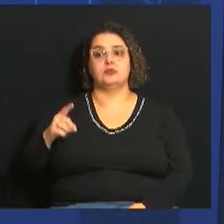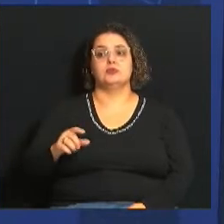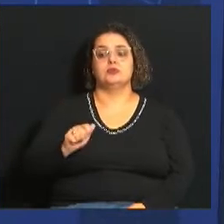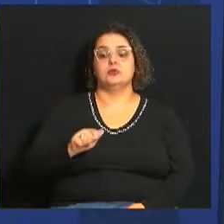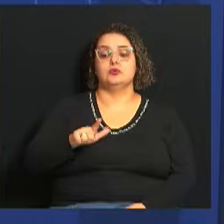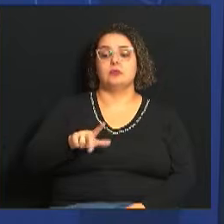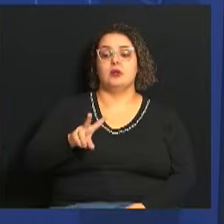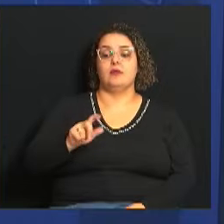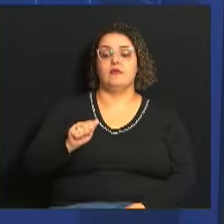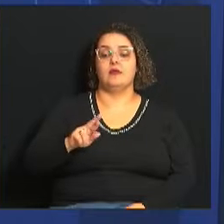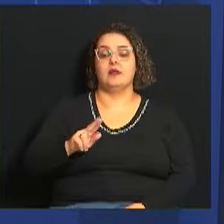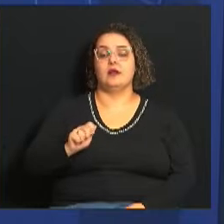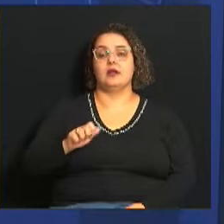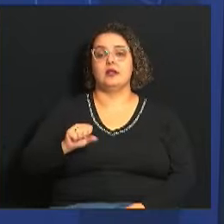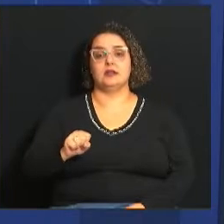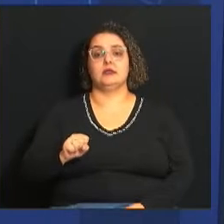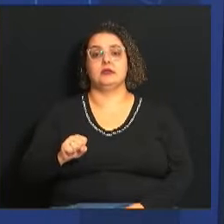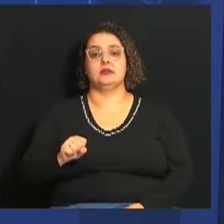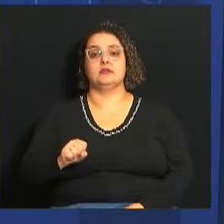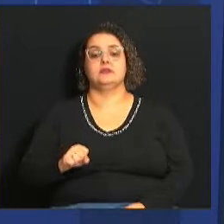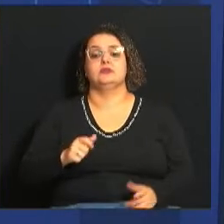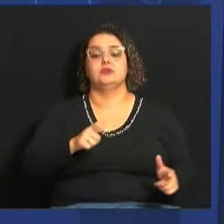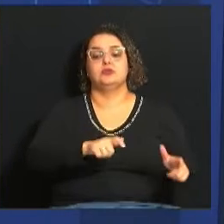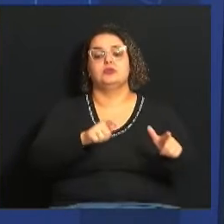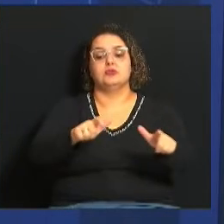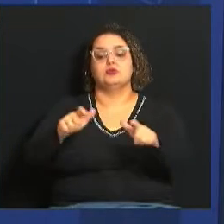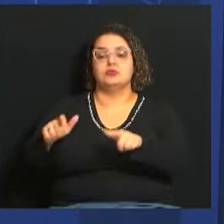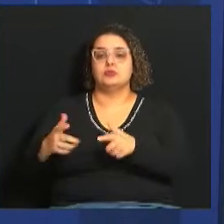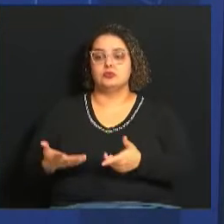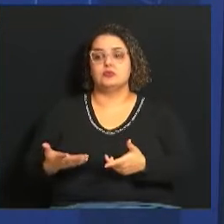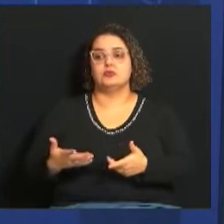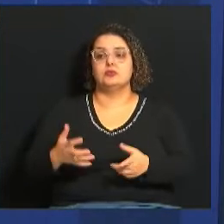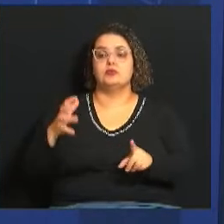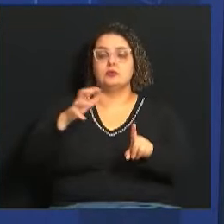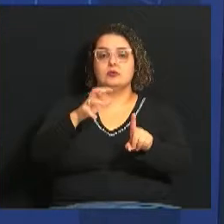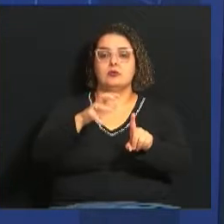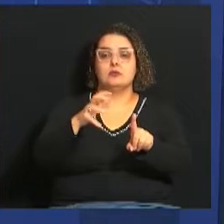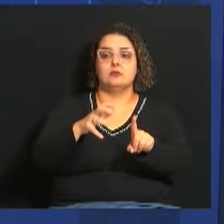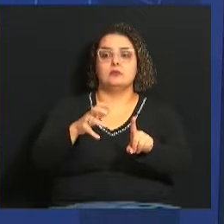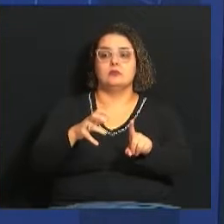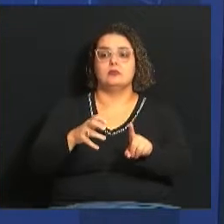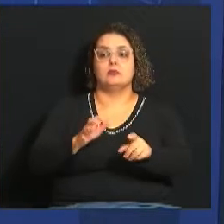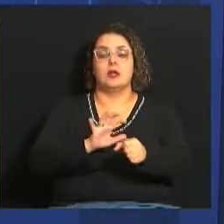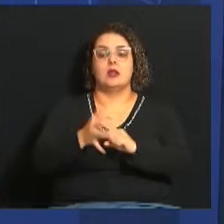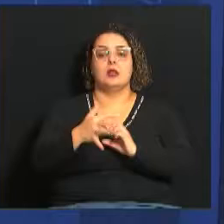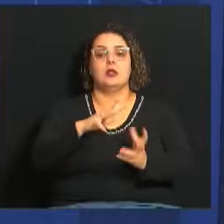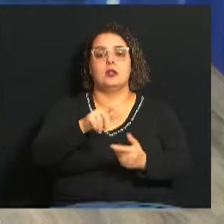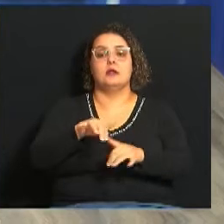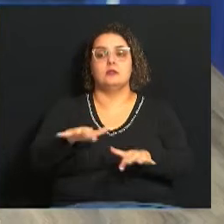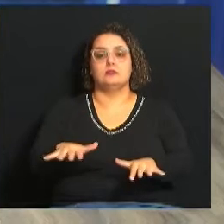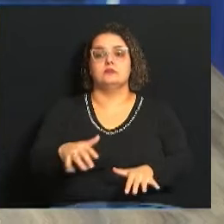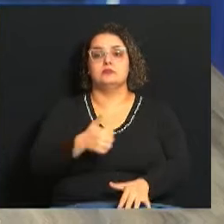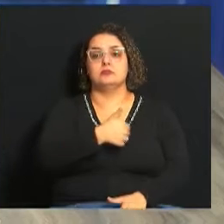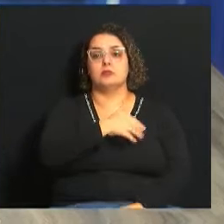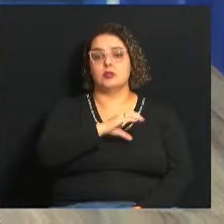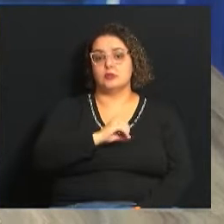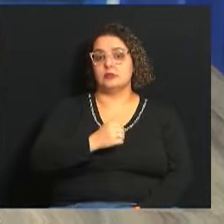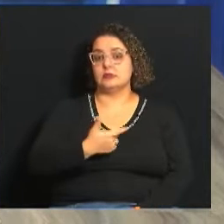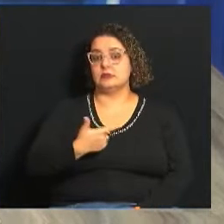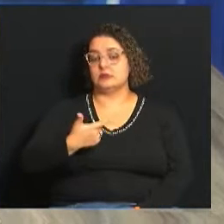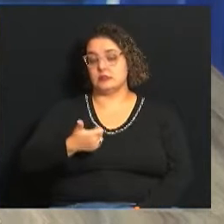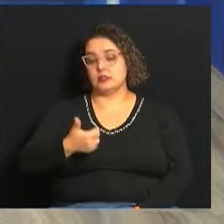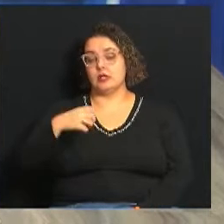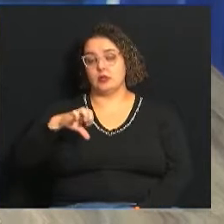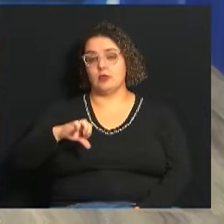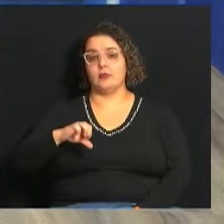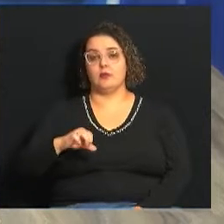de funcionamento de estabelecimentos afetados pela pandemia da Covid-19. A proposta é